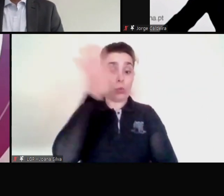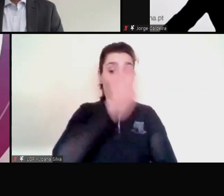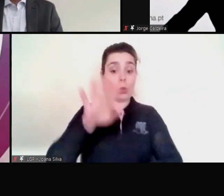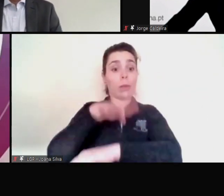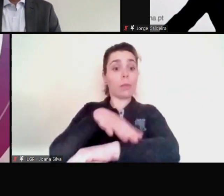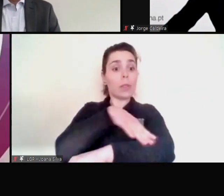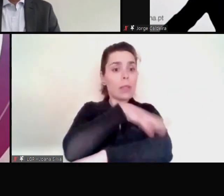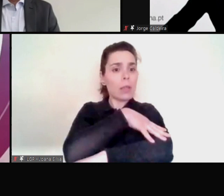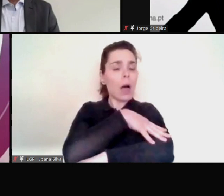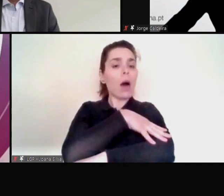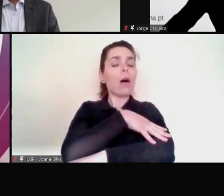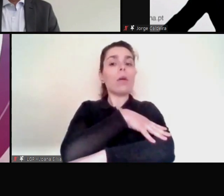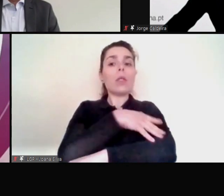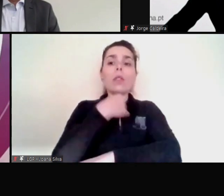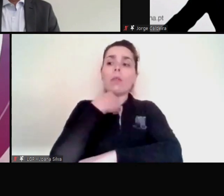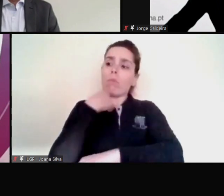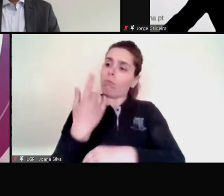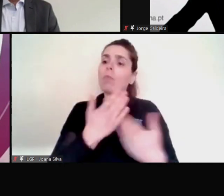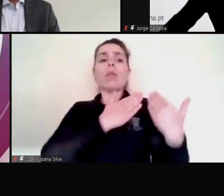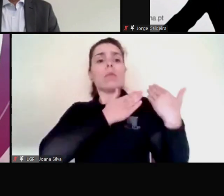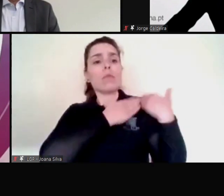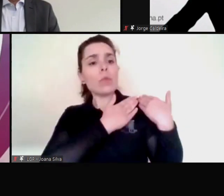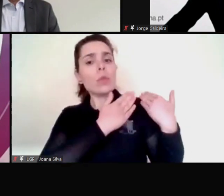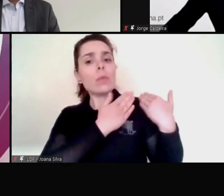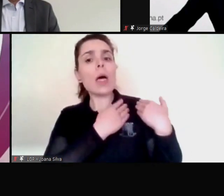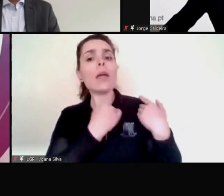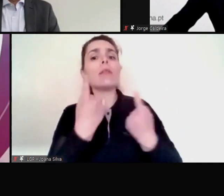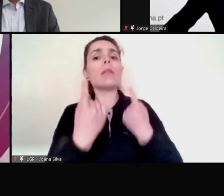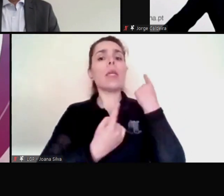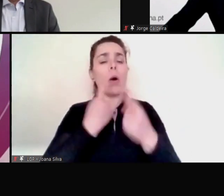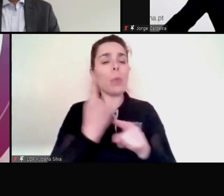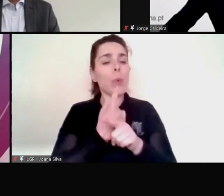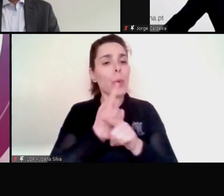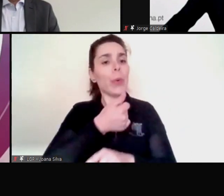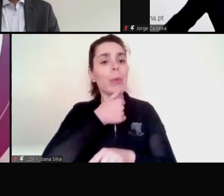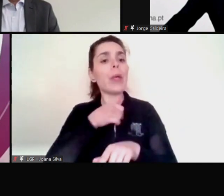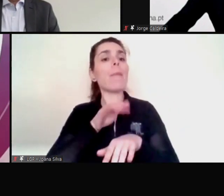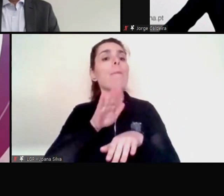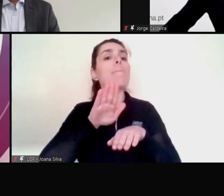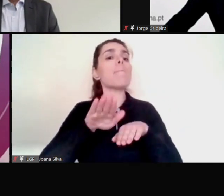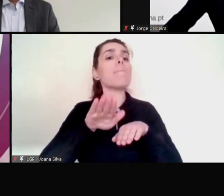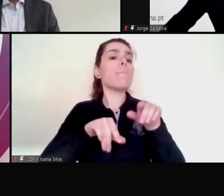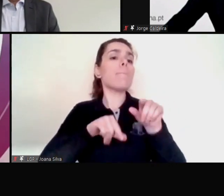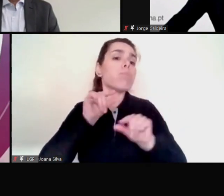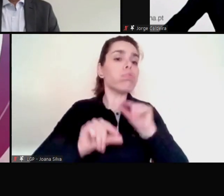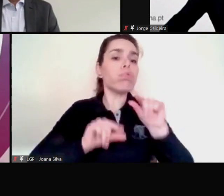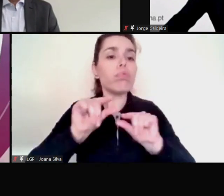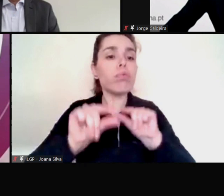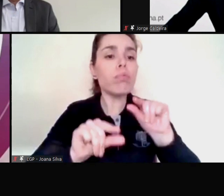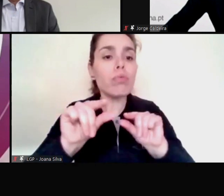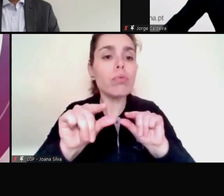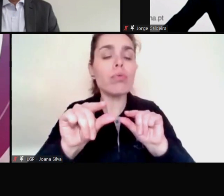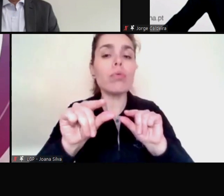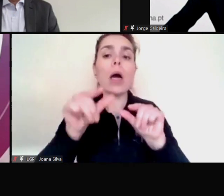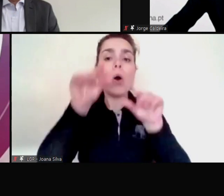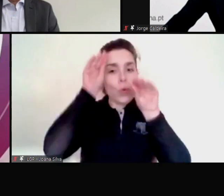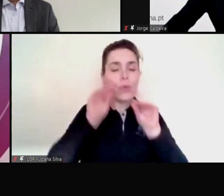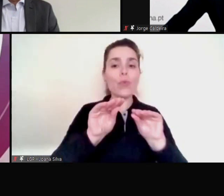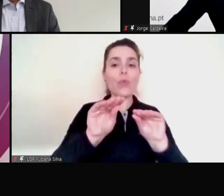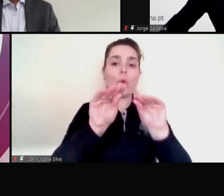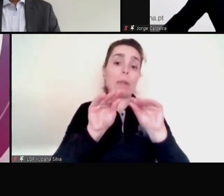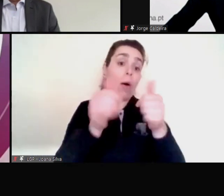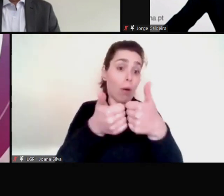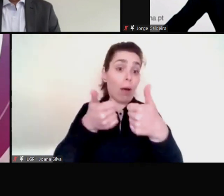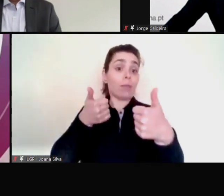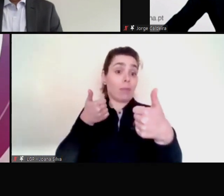assumido a responsabilidade de dar alguns passos, sobretudo no que diz respeito à formação assíncrona, e era aqui que